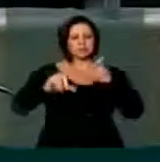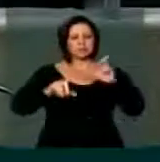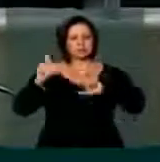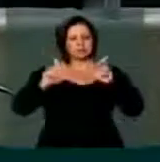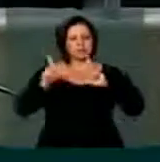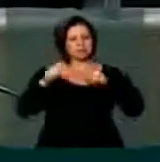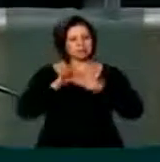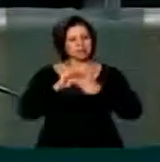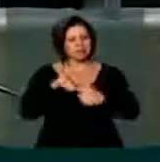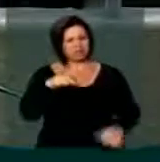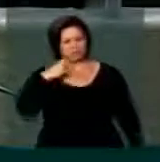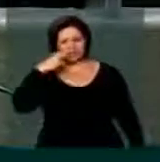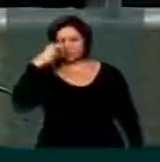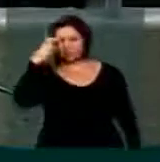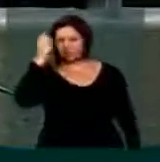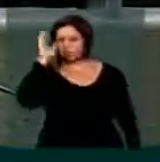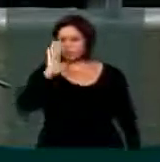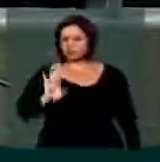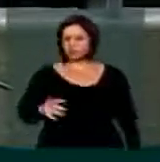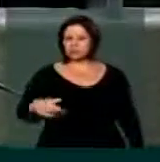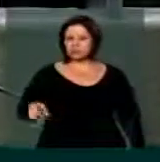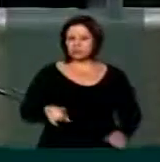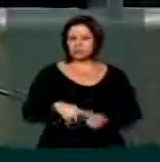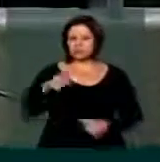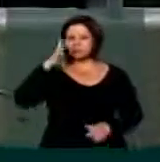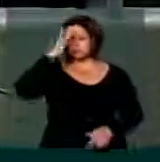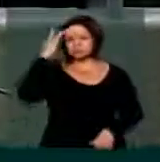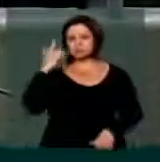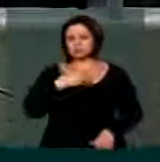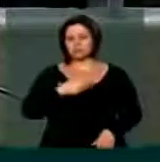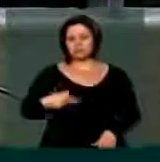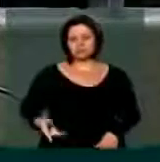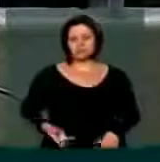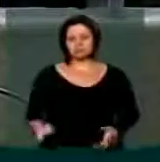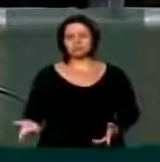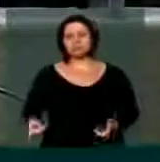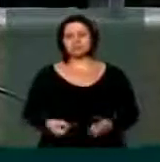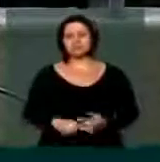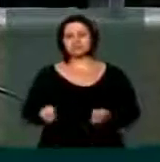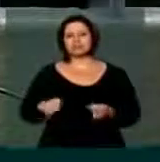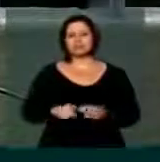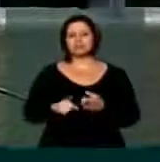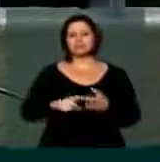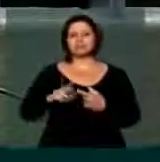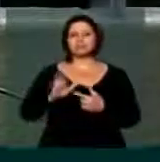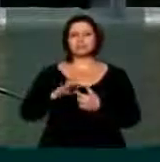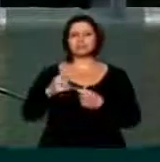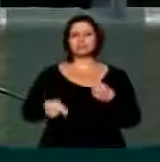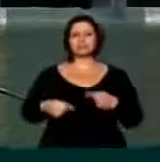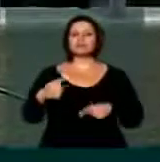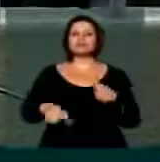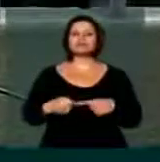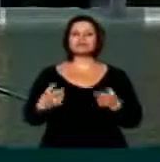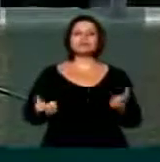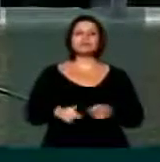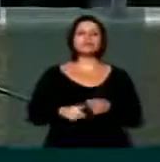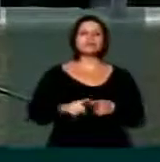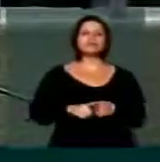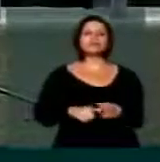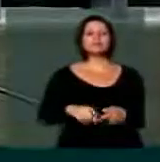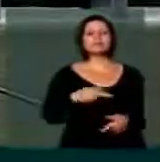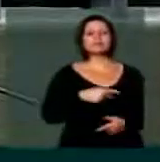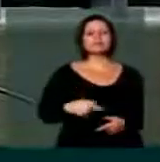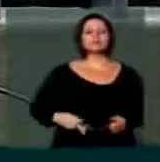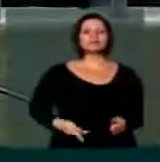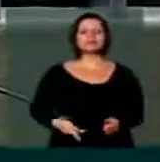televisivos vergonhosamente por um dos candidatos a presidente da República. Tudo isso foi debatido e a nossa